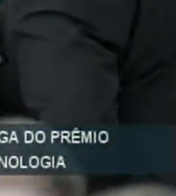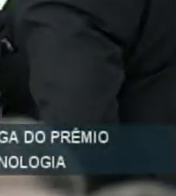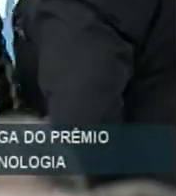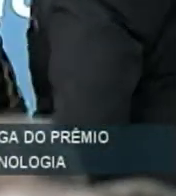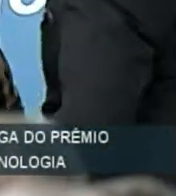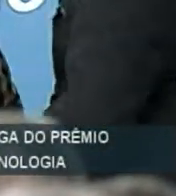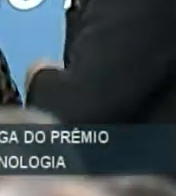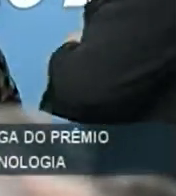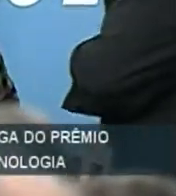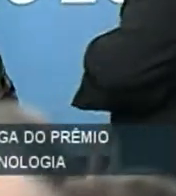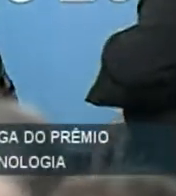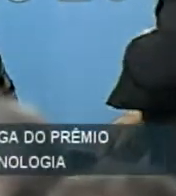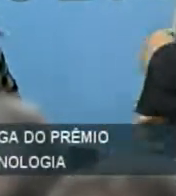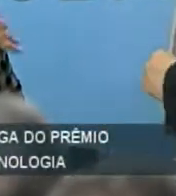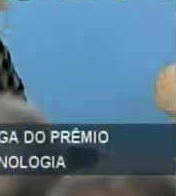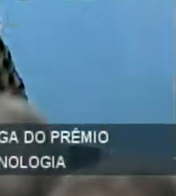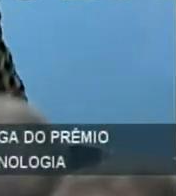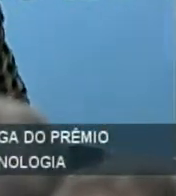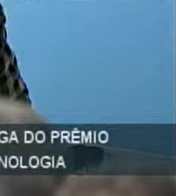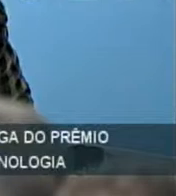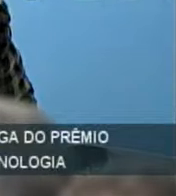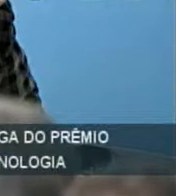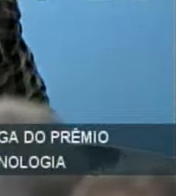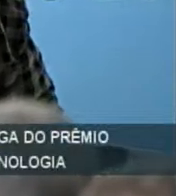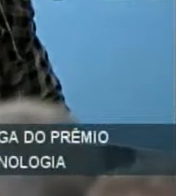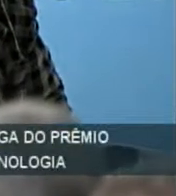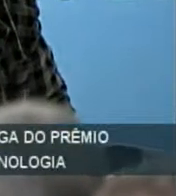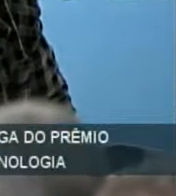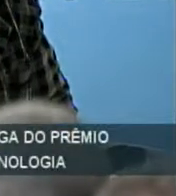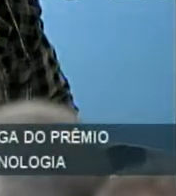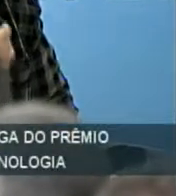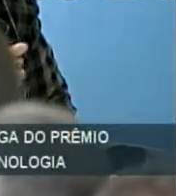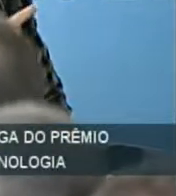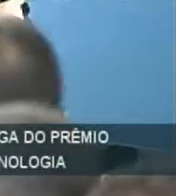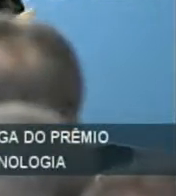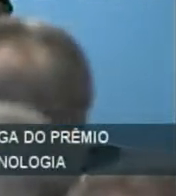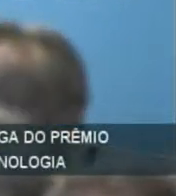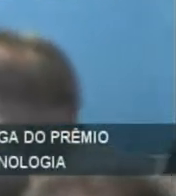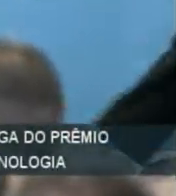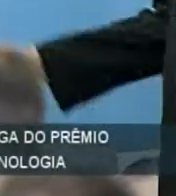do CNPq no Lago Sul, em Brasília. Está encerrada essa cerimônia.